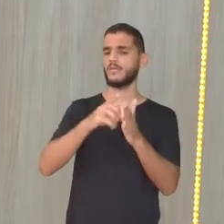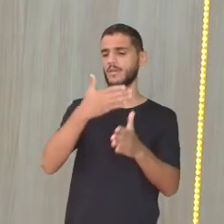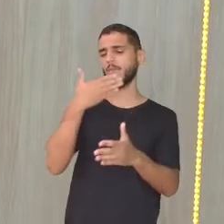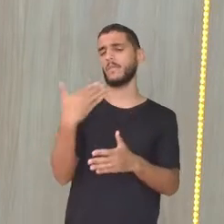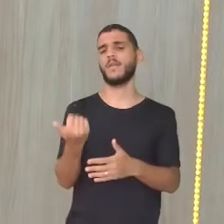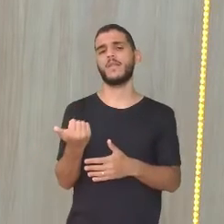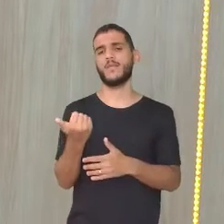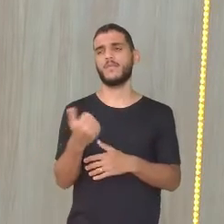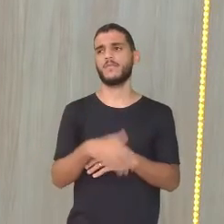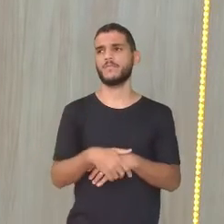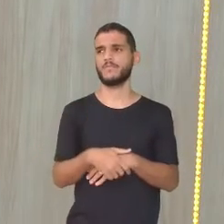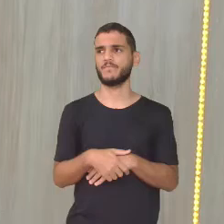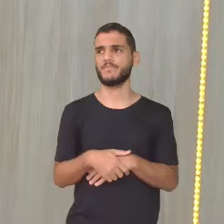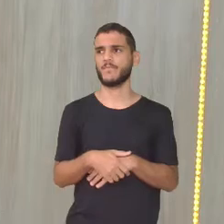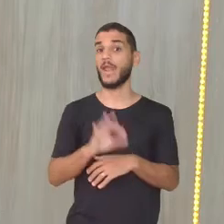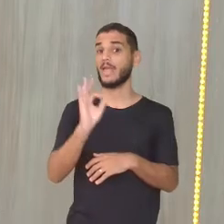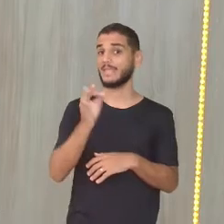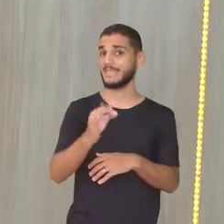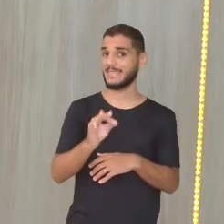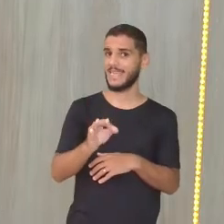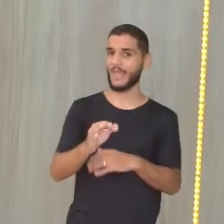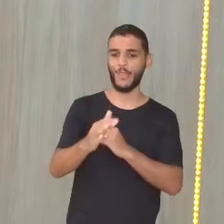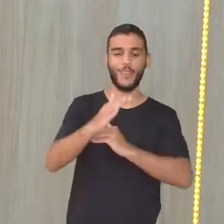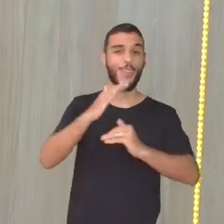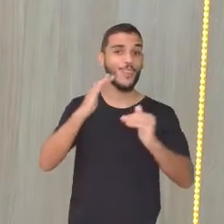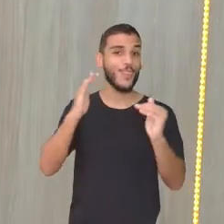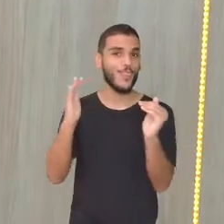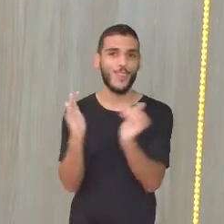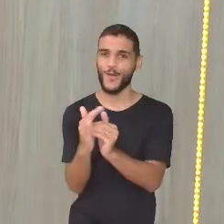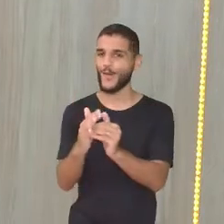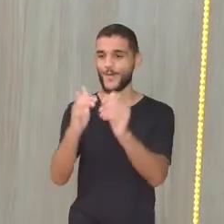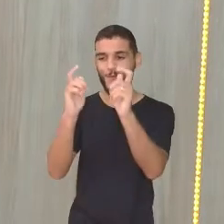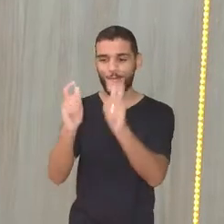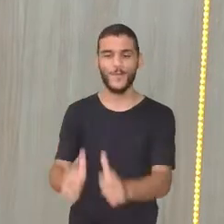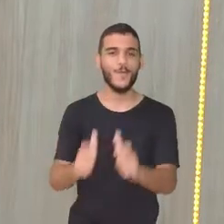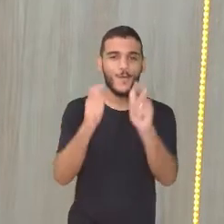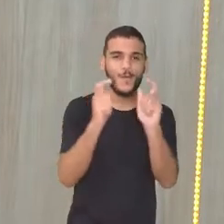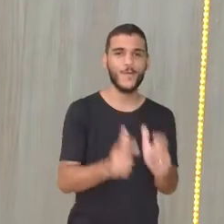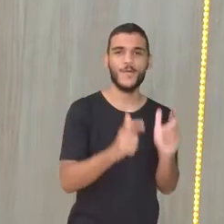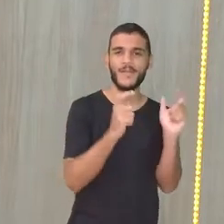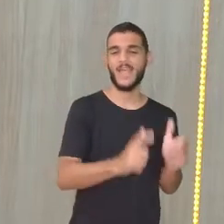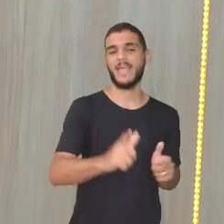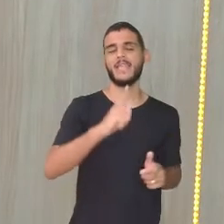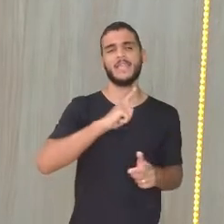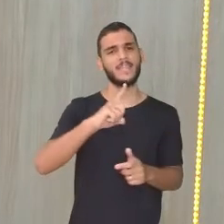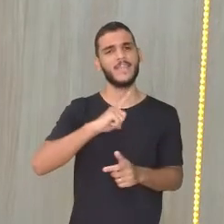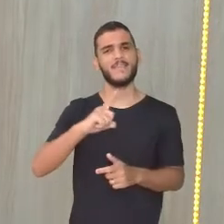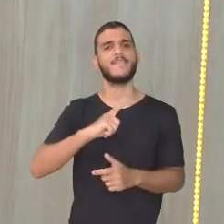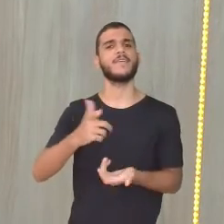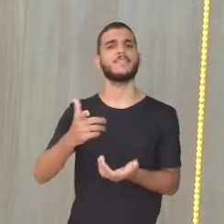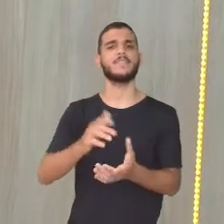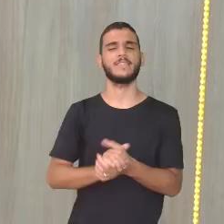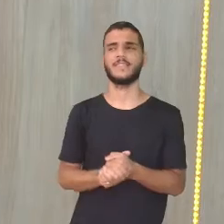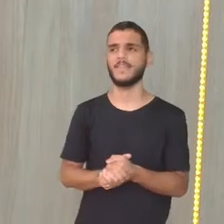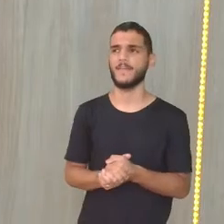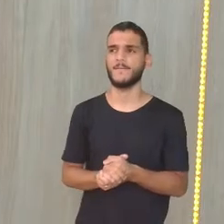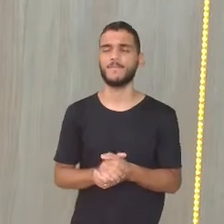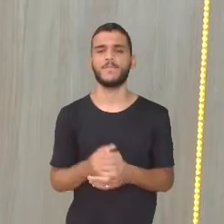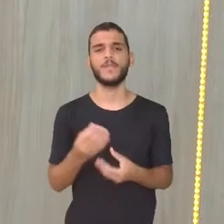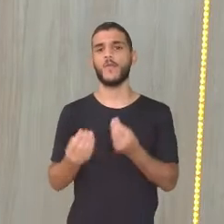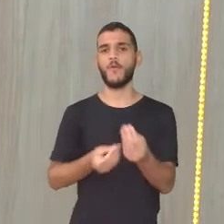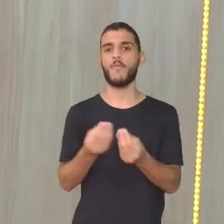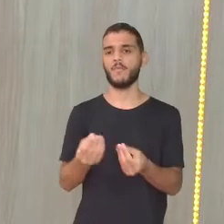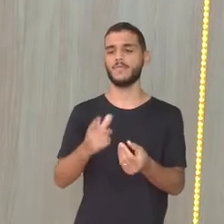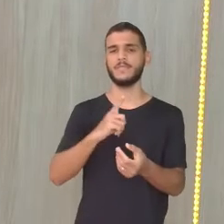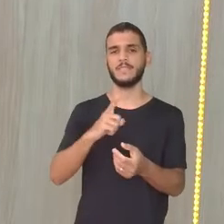gente, seria que todos os bairros, né, de saída assim, de abertura, vamos ter um novo bairro aqui. Então esse bairro já contar